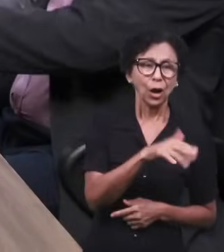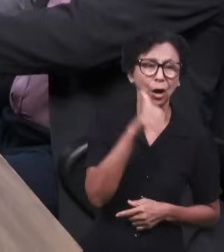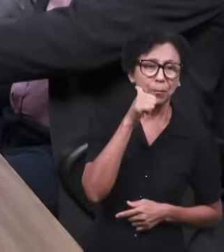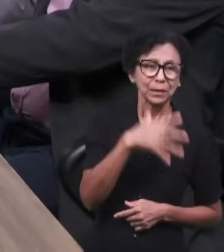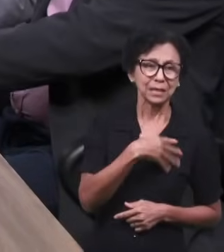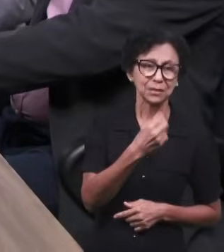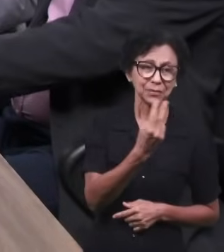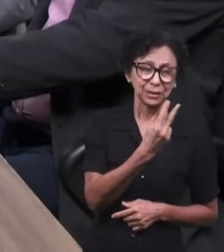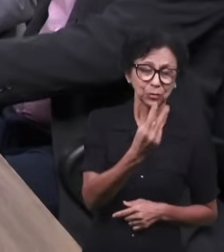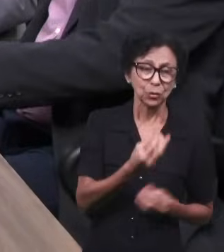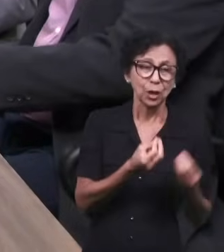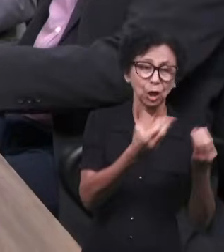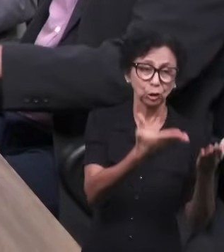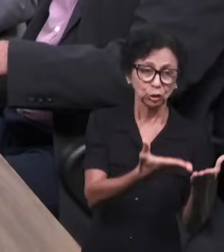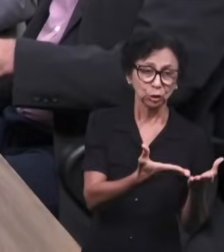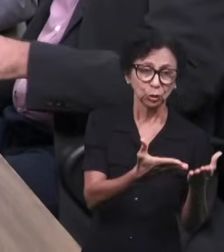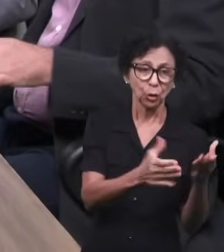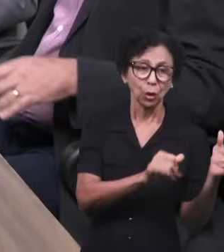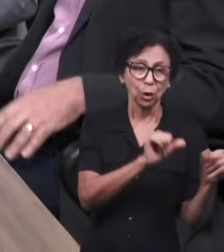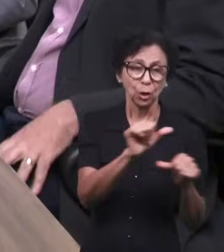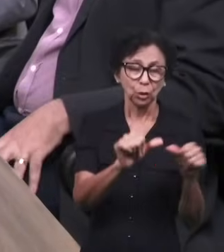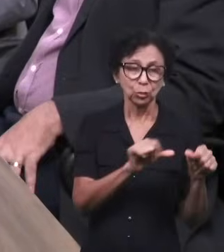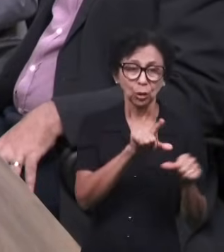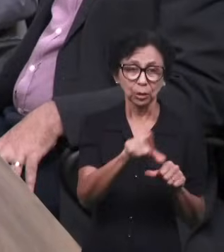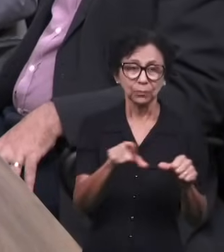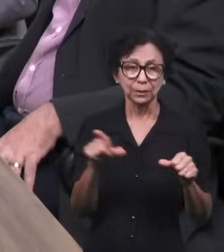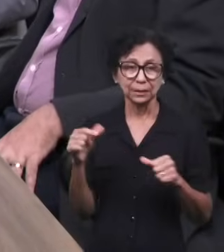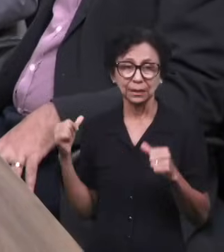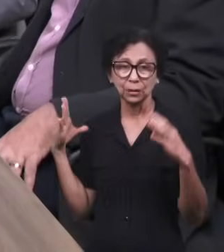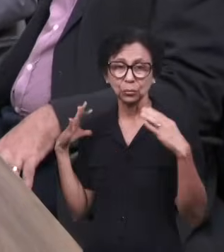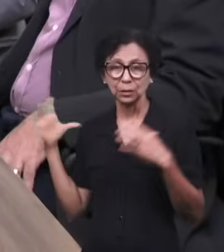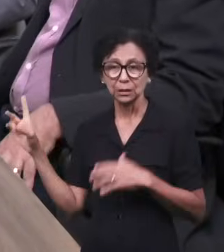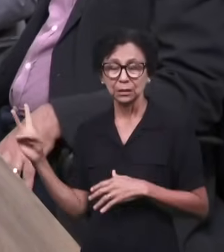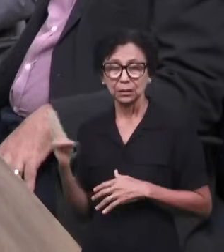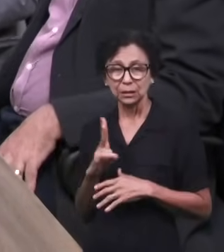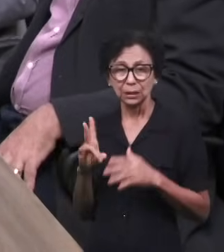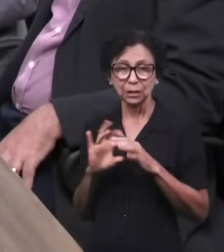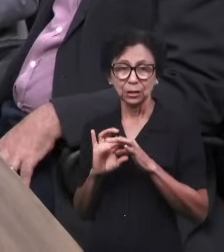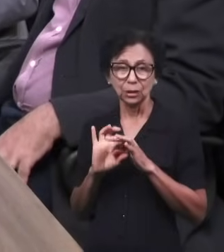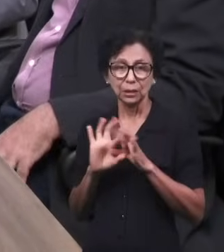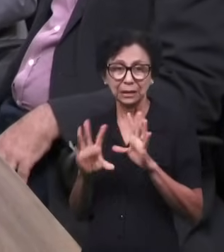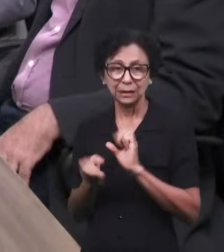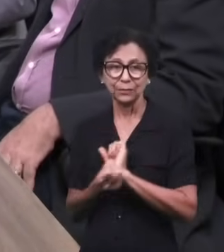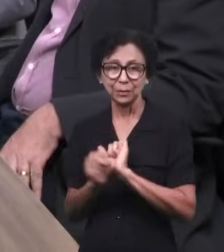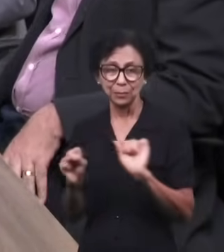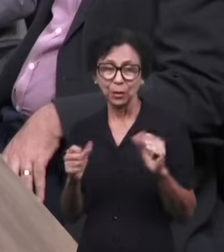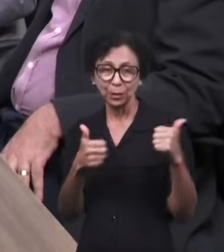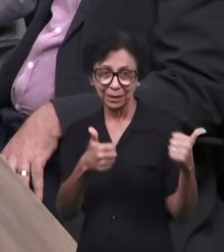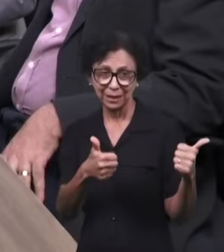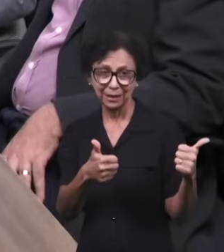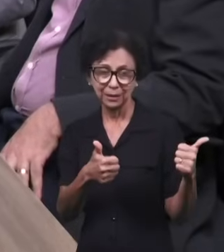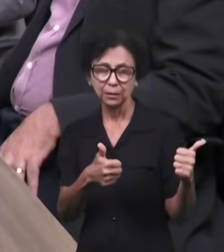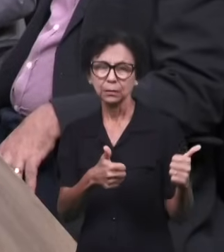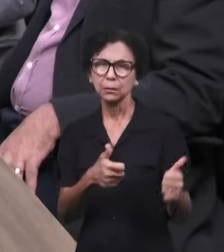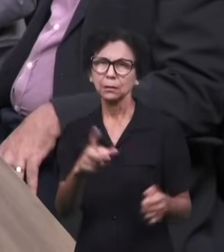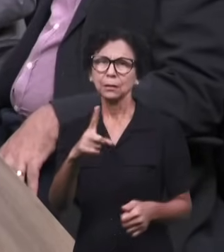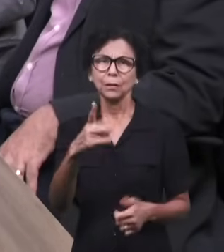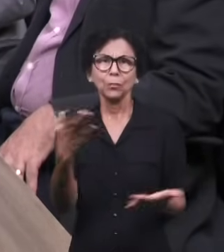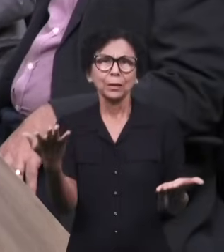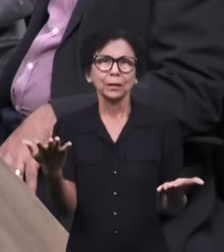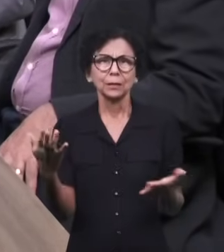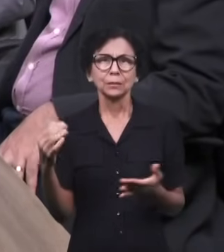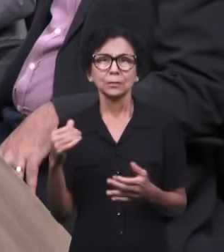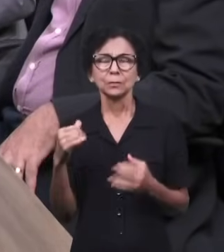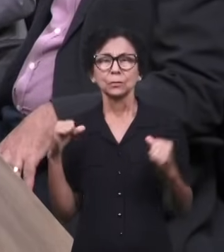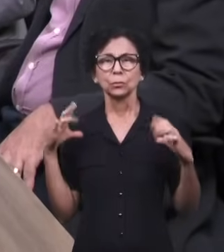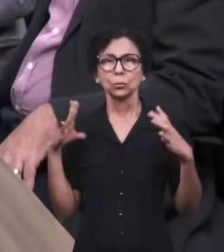salvar a obra. É Deus que te salvou através da obra. Então, a bênção, ela é completa do Senhor. Você pode servir o Senhor,